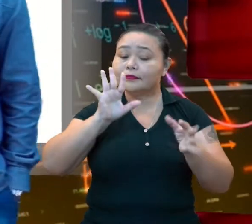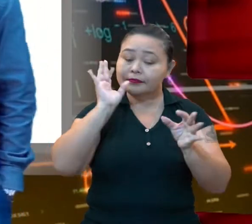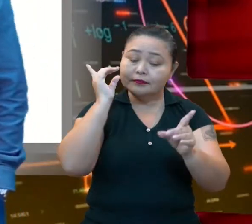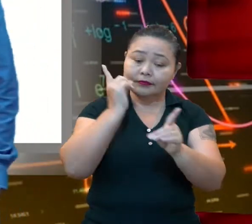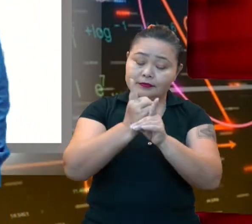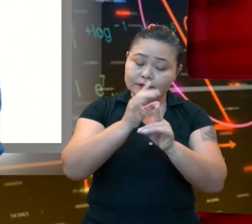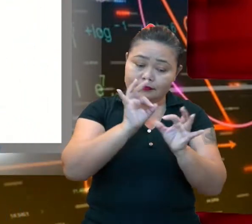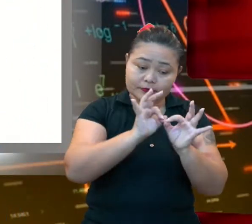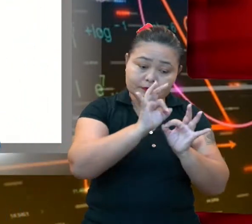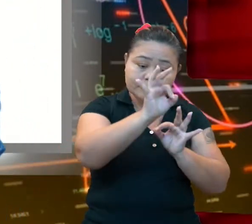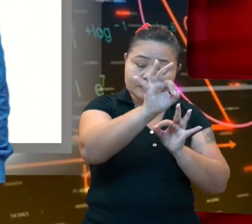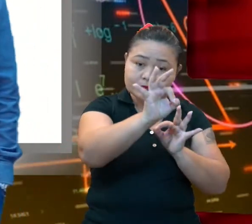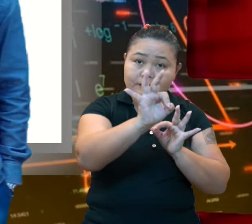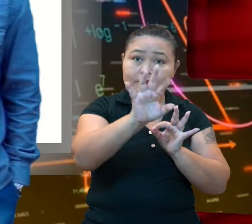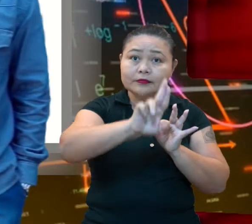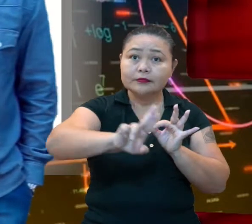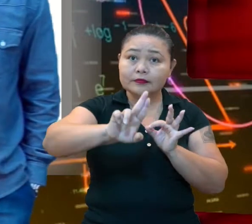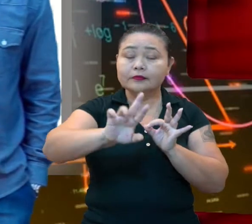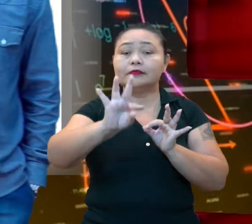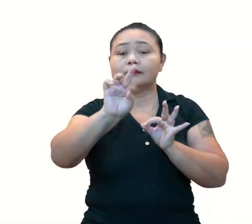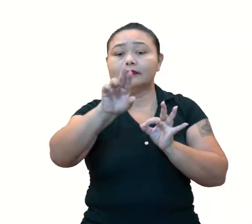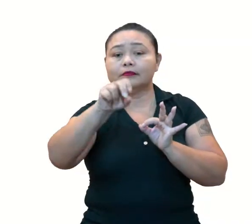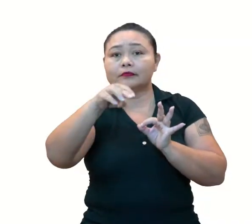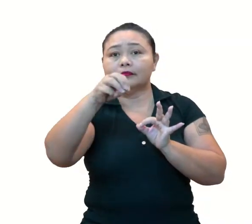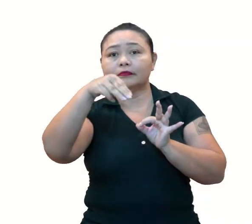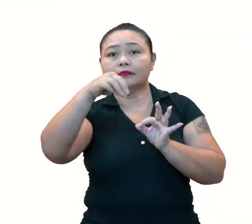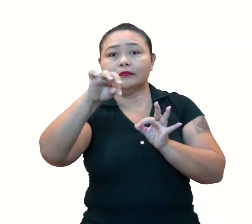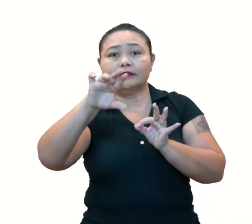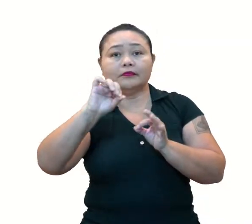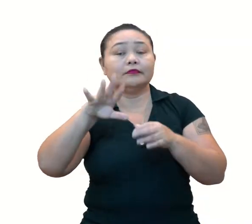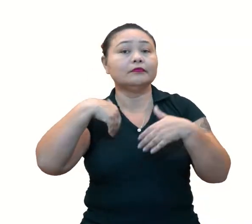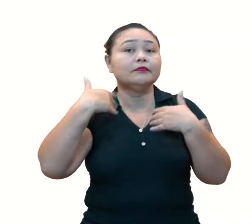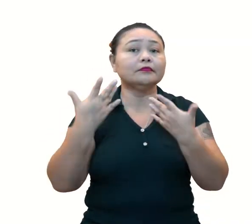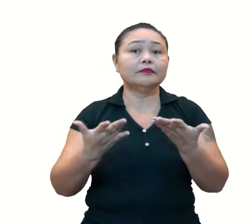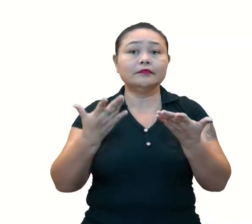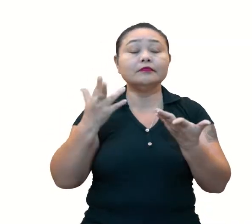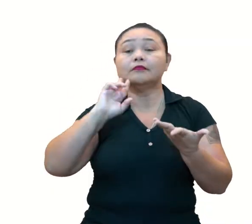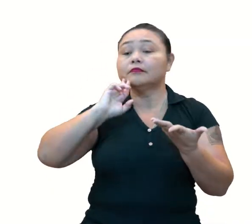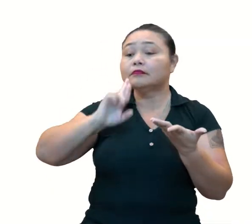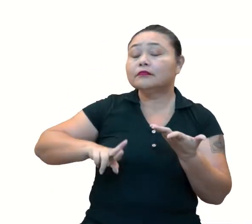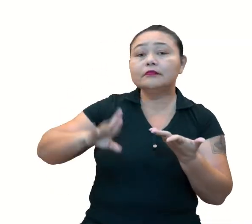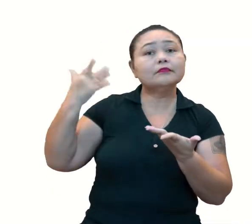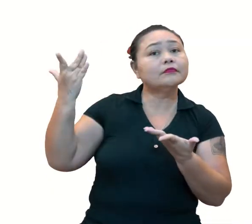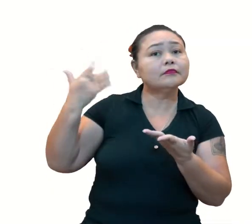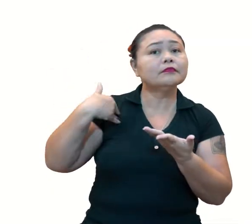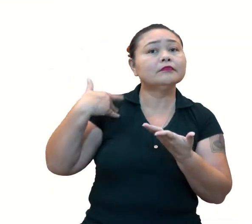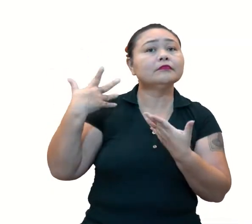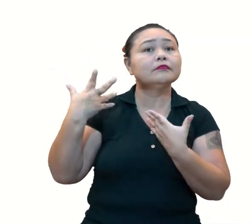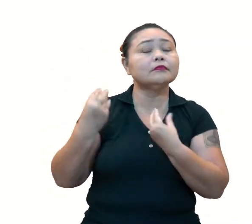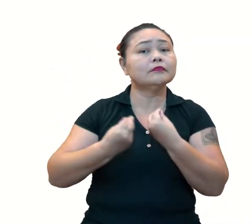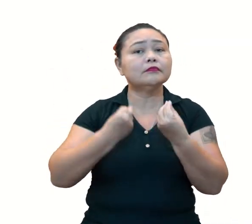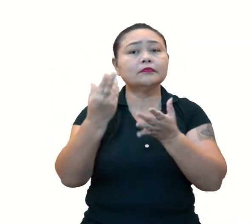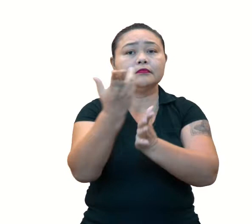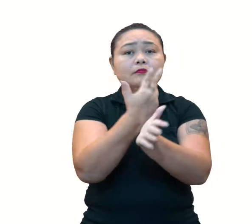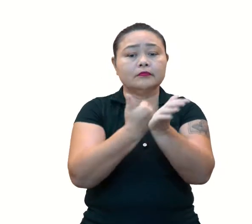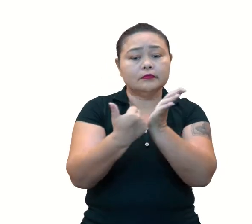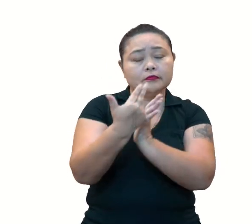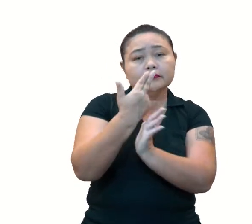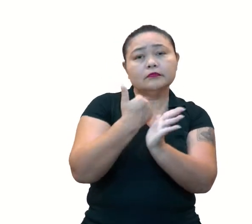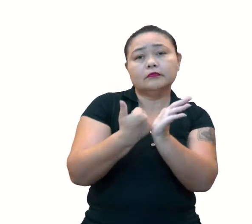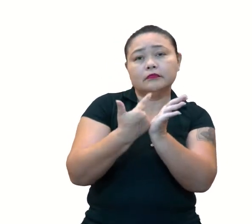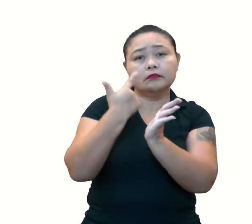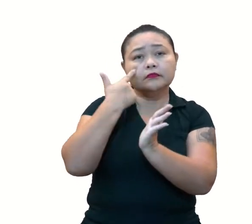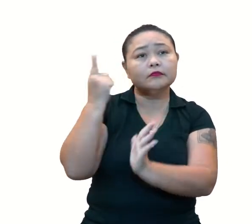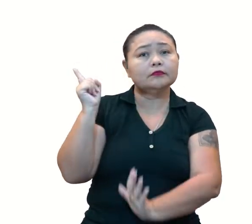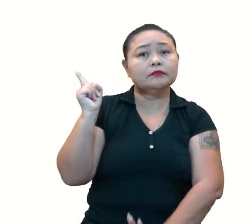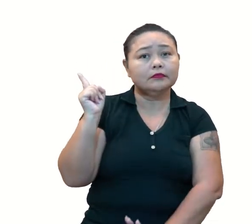outro lado através da trigonometria. Olha lá. Então, partiu solução. Vamos fazer como se fosse um desenho, né? Um esboço